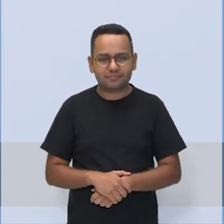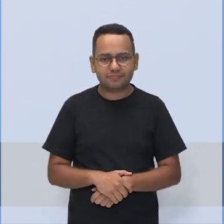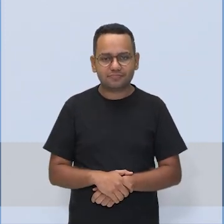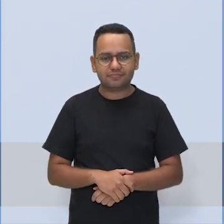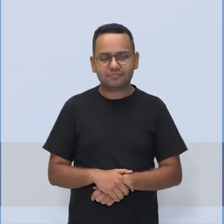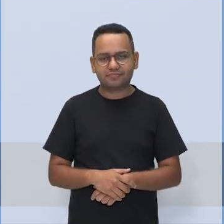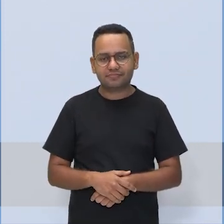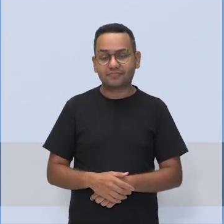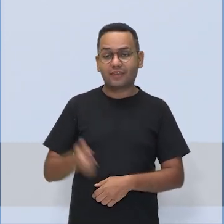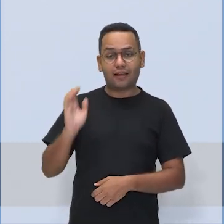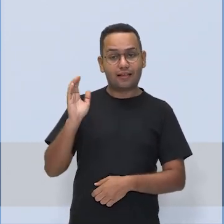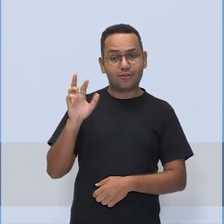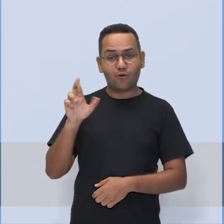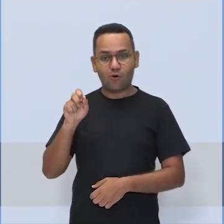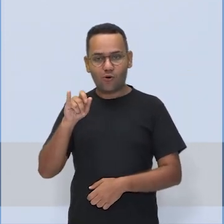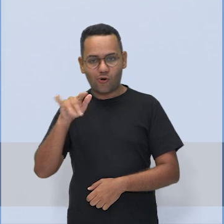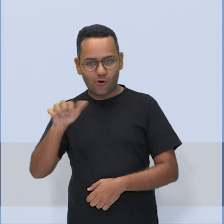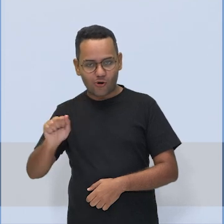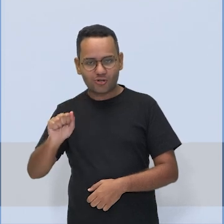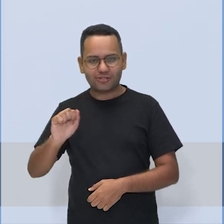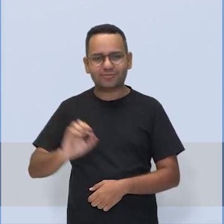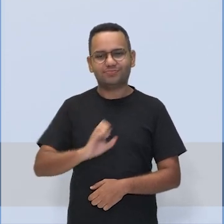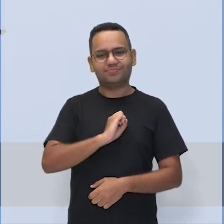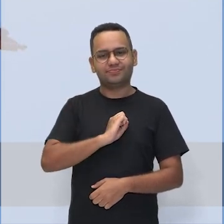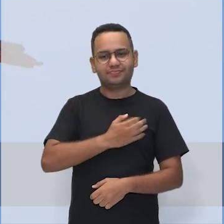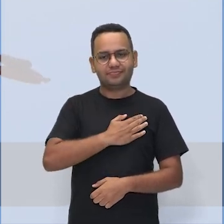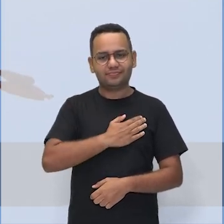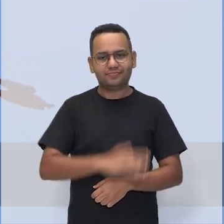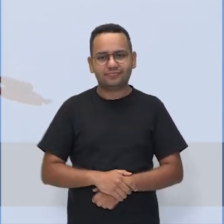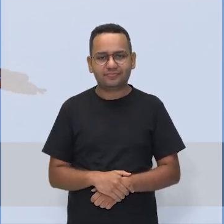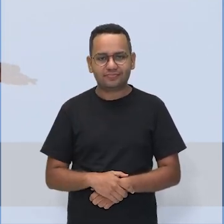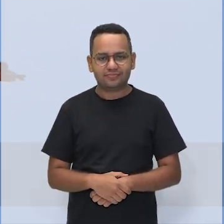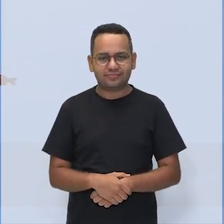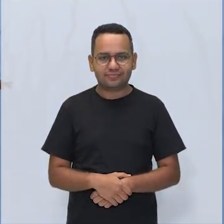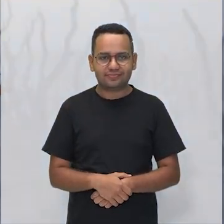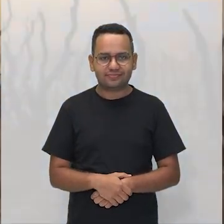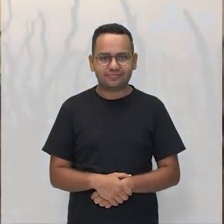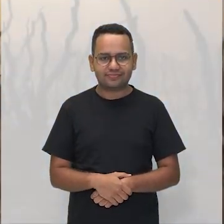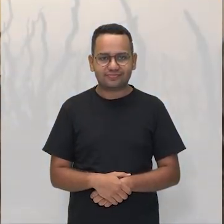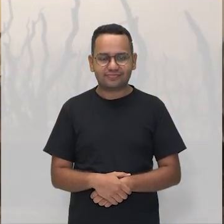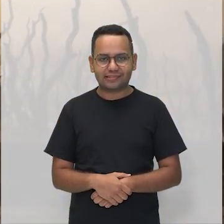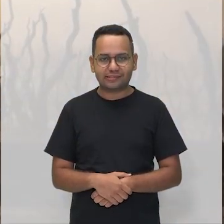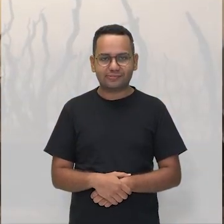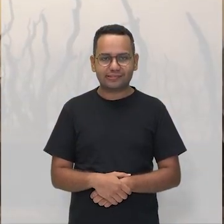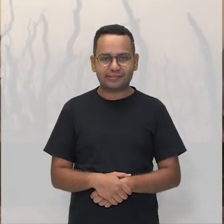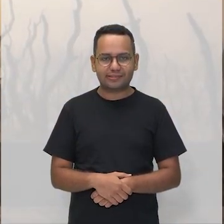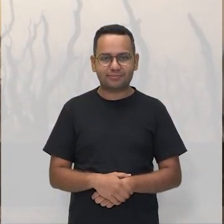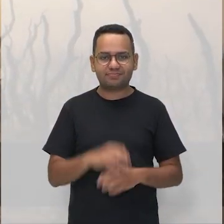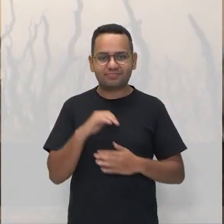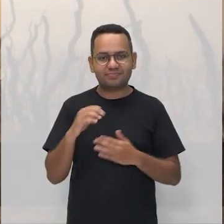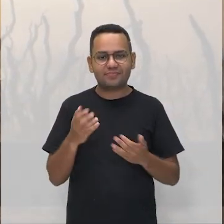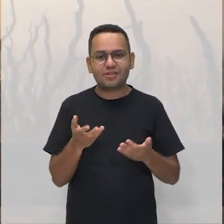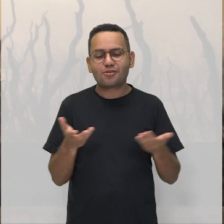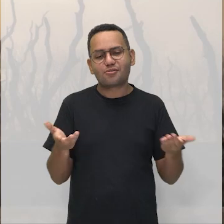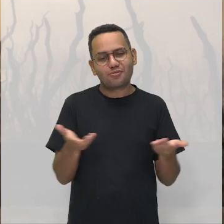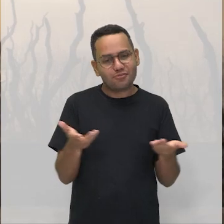se eu disse adeus, Rosinha, guarda contigo meu coração. Hoje